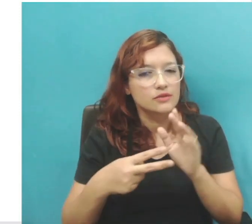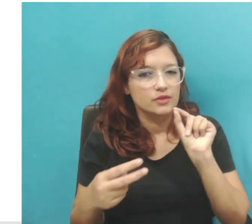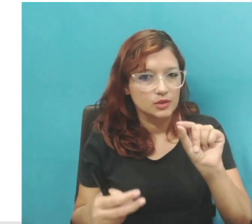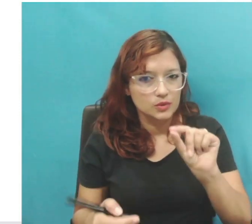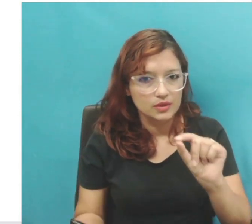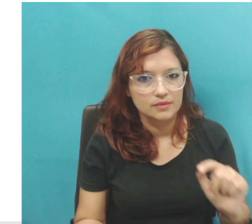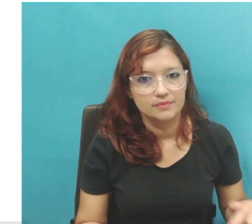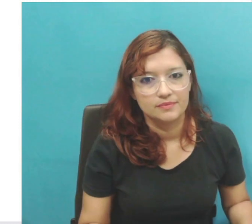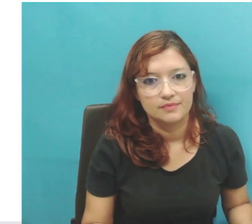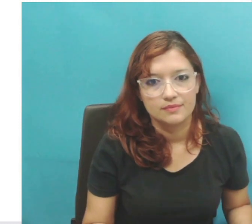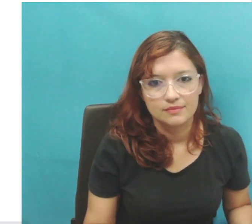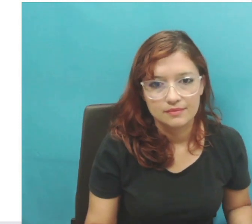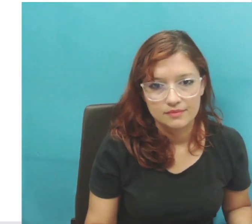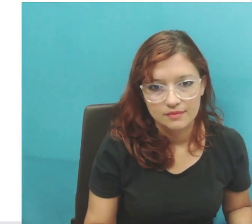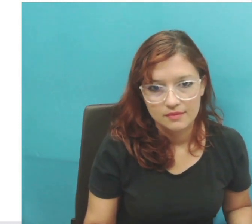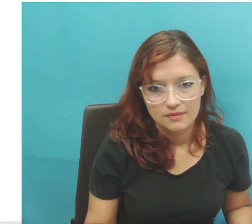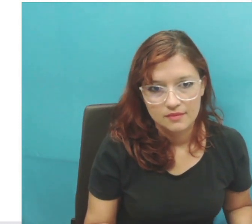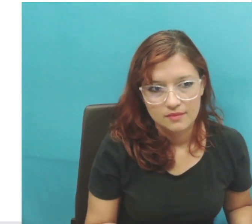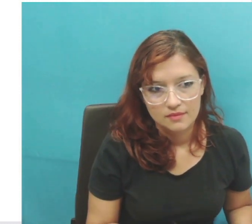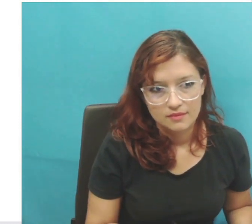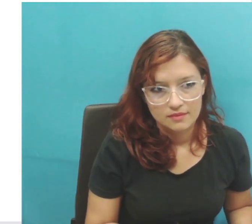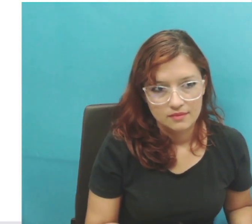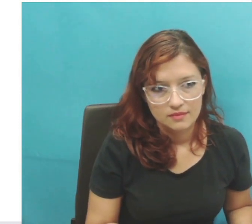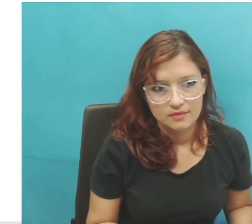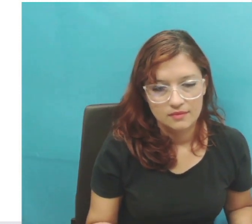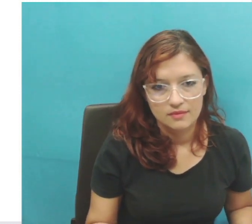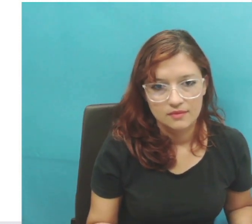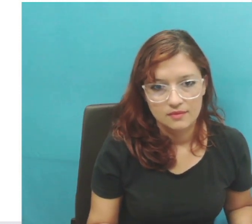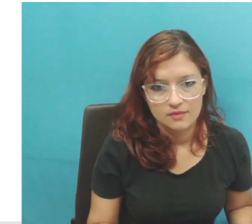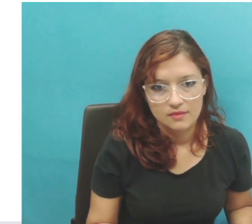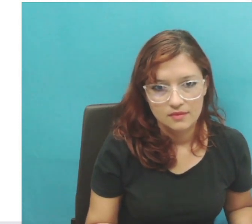Esse aqui você usa em que sentido?